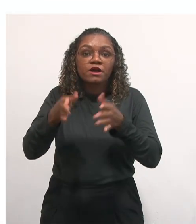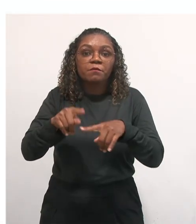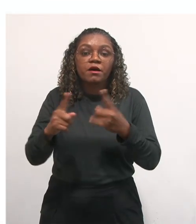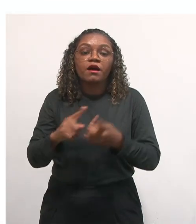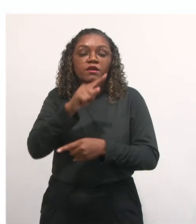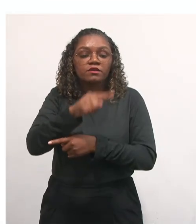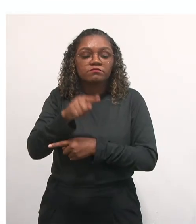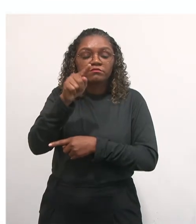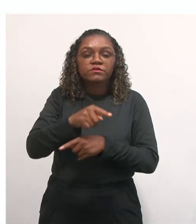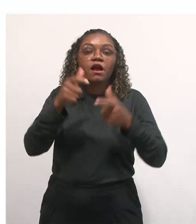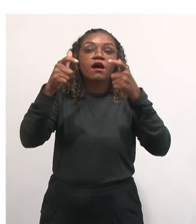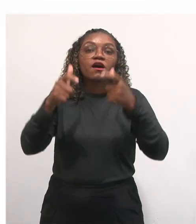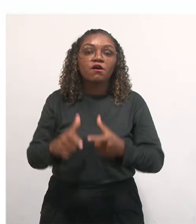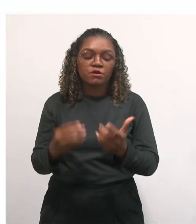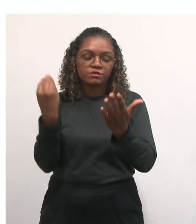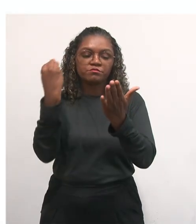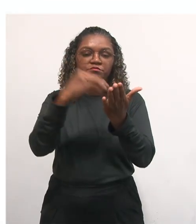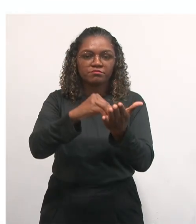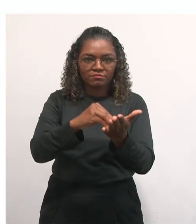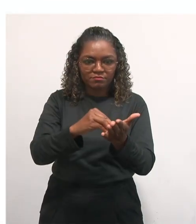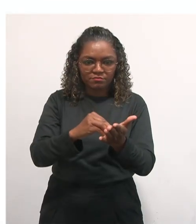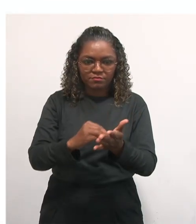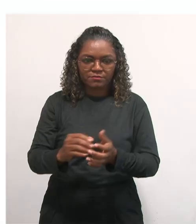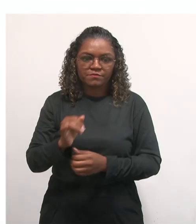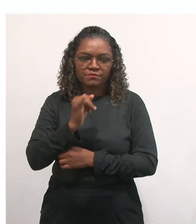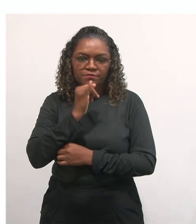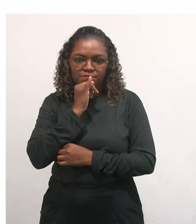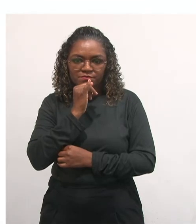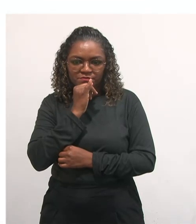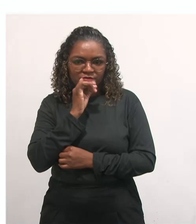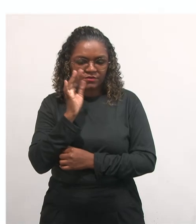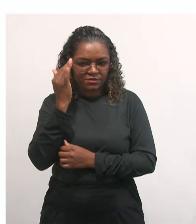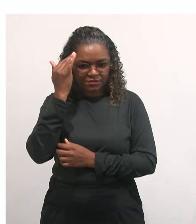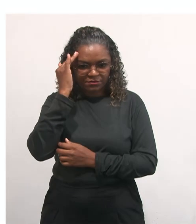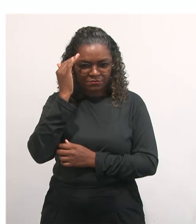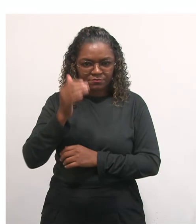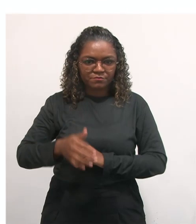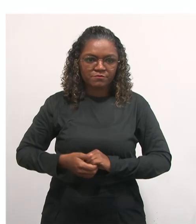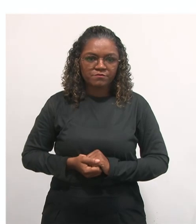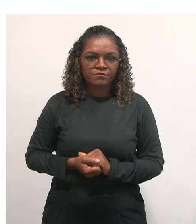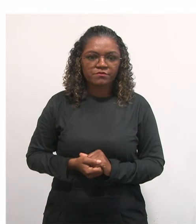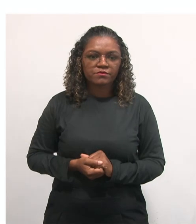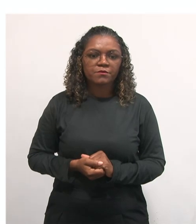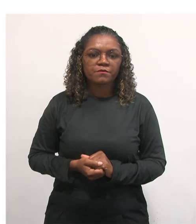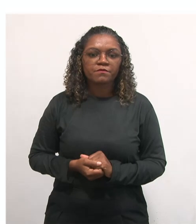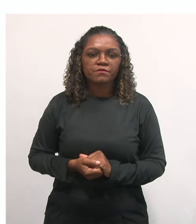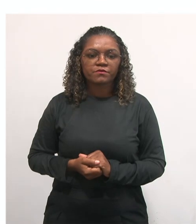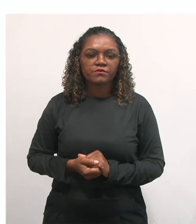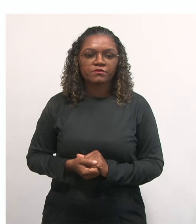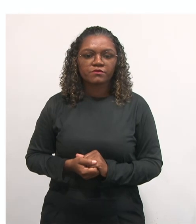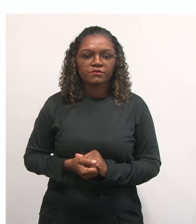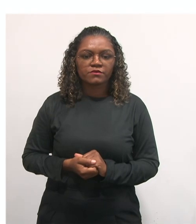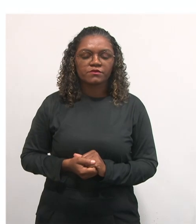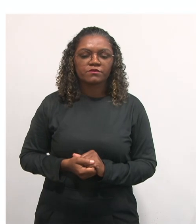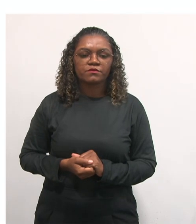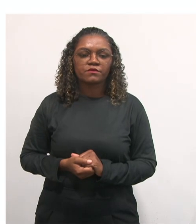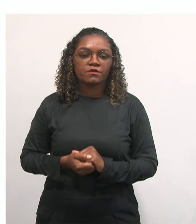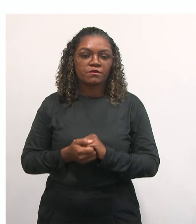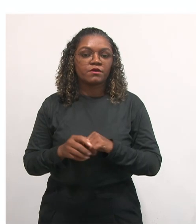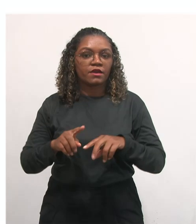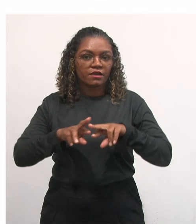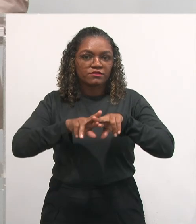trabalha implementam os programas de sustentabilidade, você vai dizer se concorda ou discorda. E aí elas